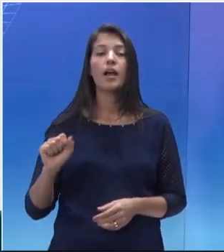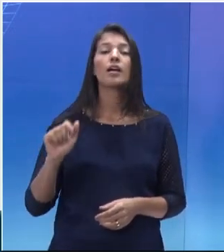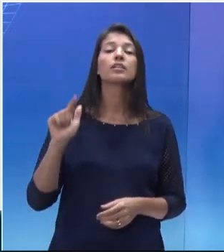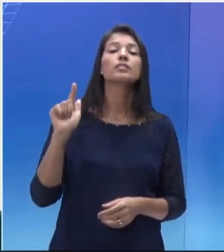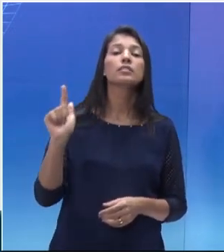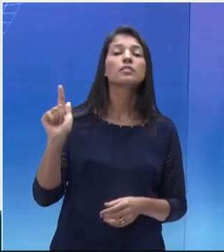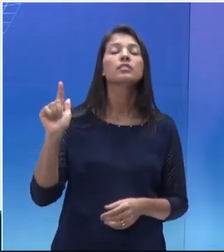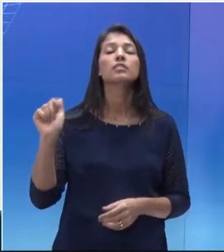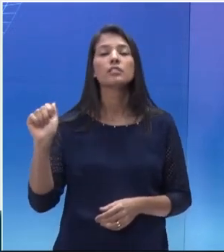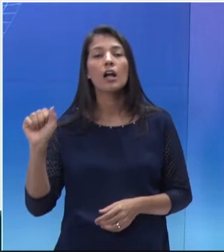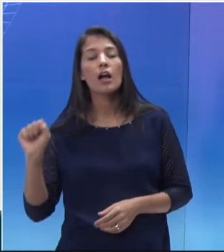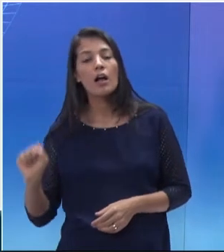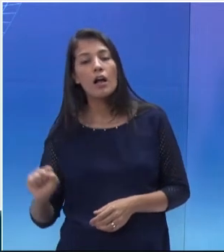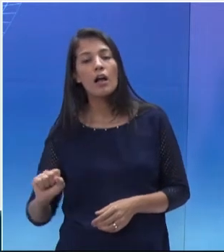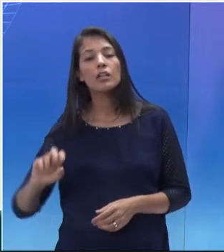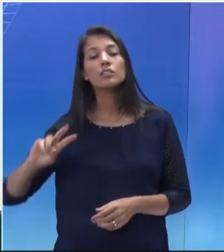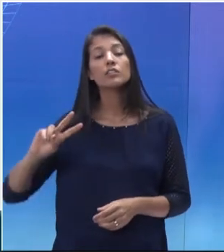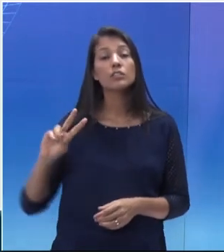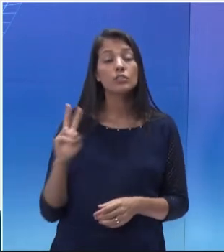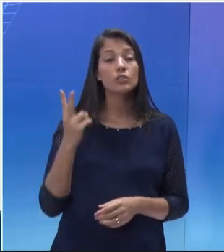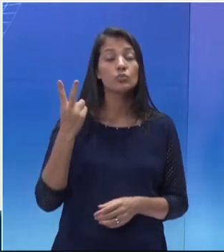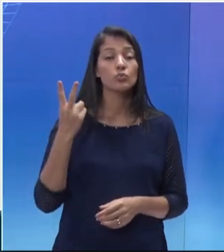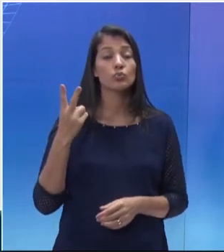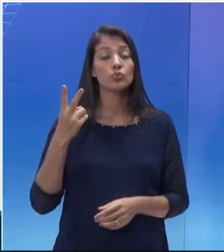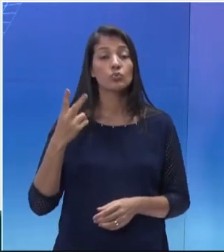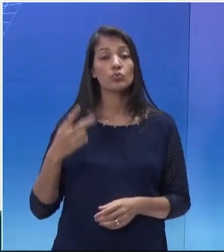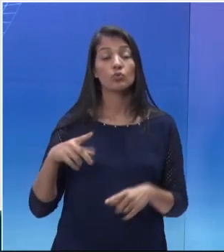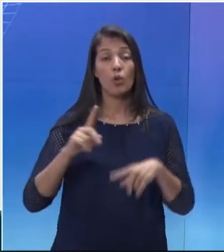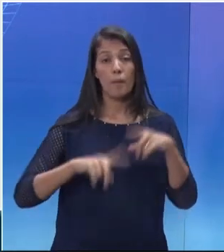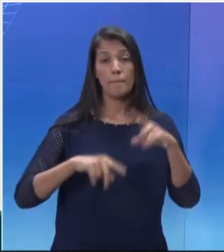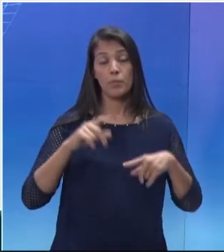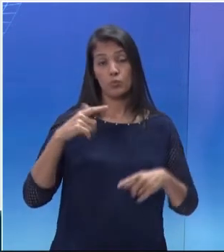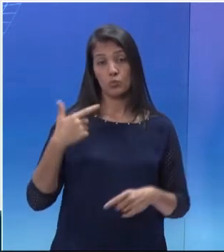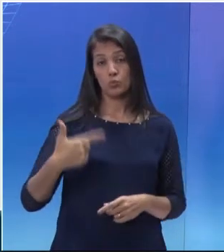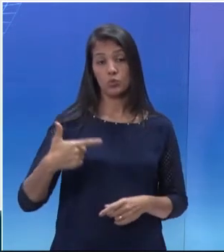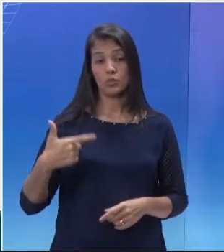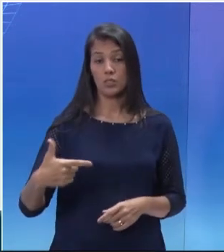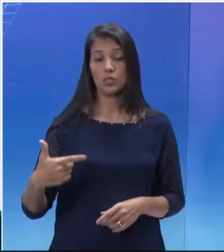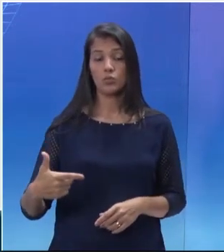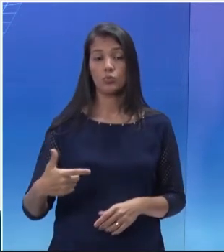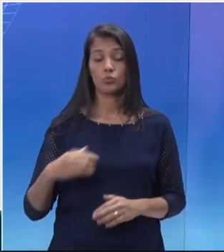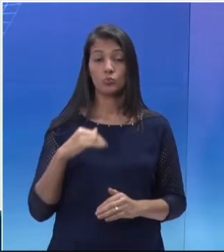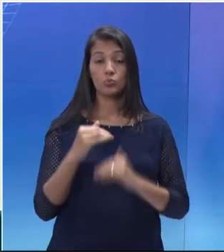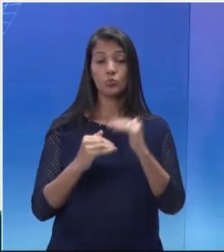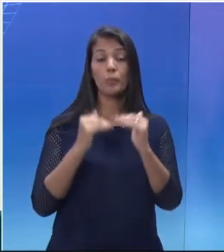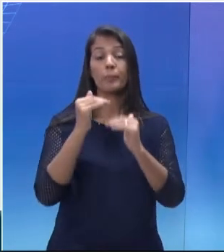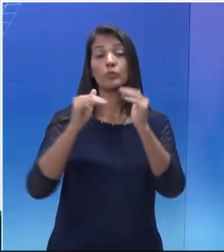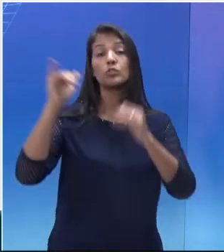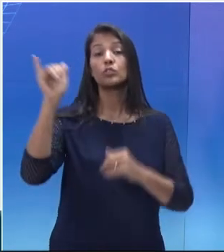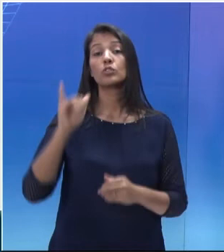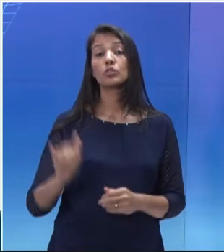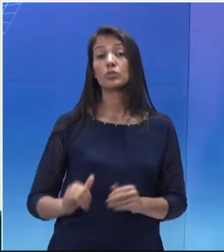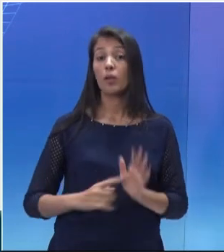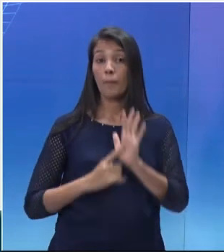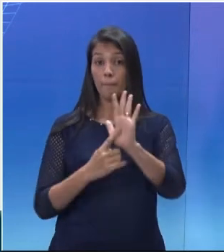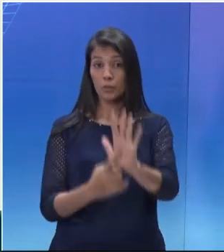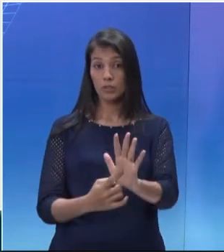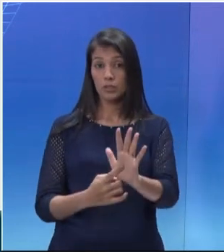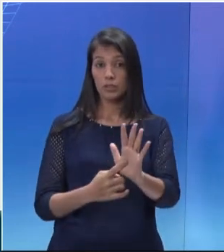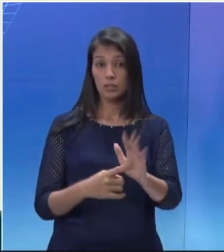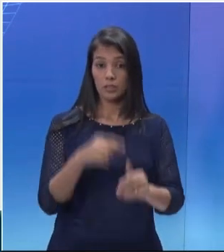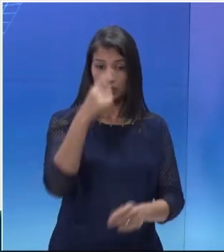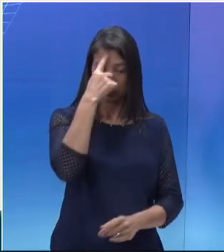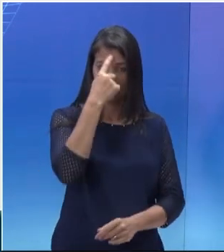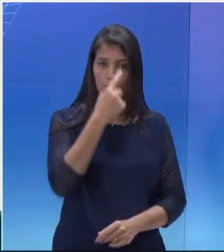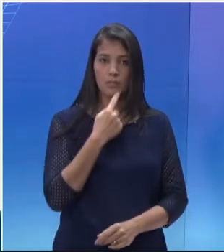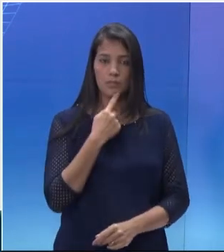ou seja, gás hidrogênio, que é o nosso produto secundário. Então, no processo eletrolítico